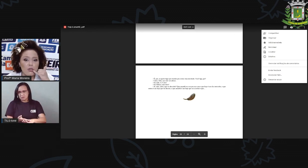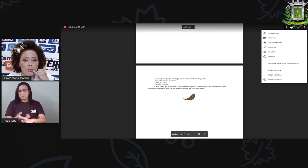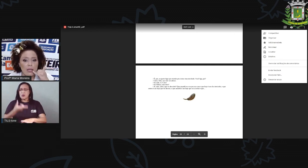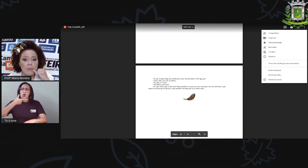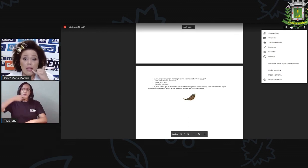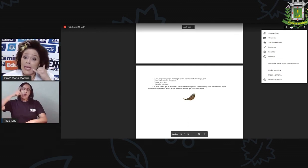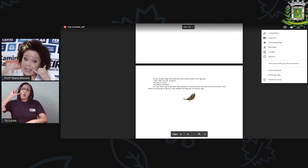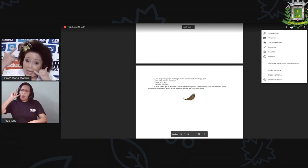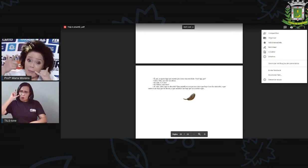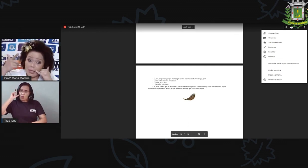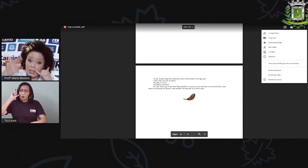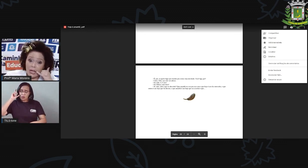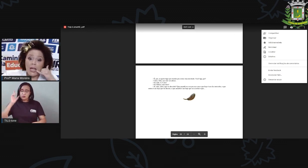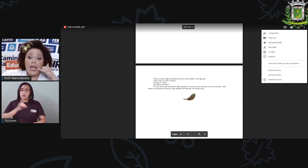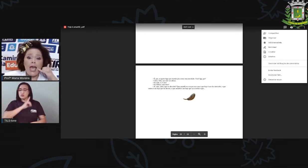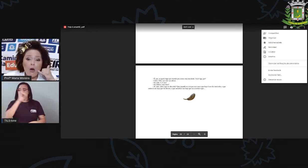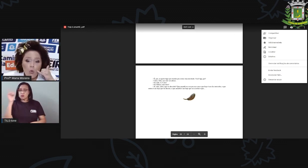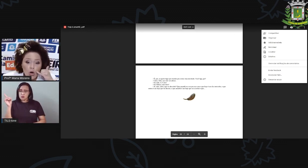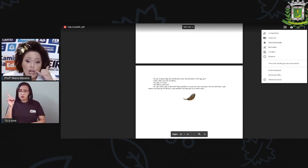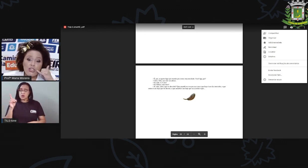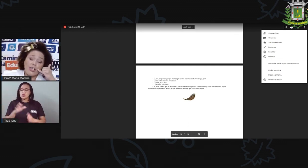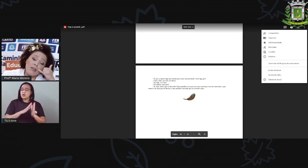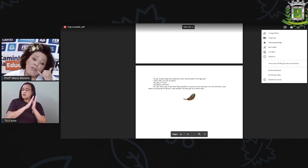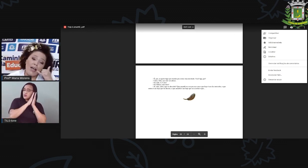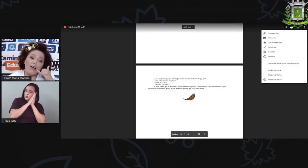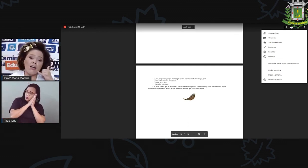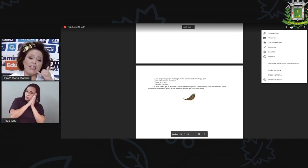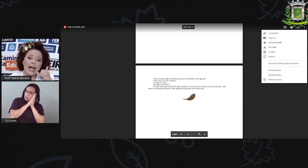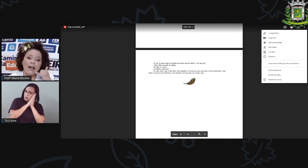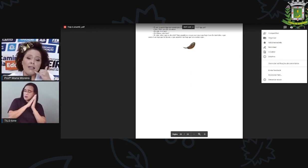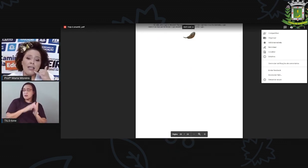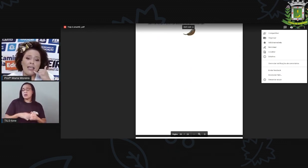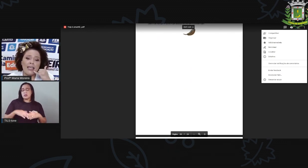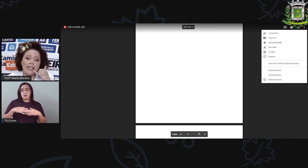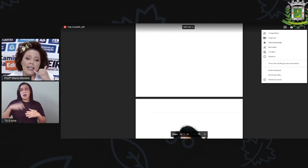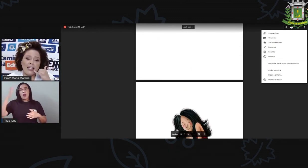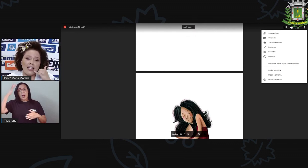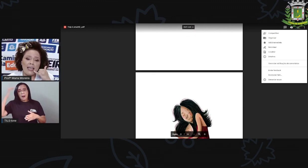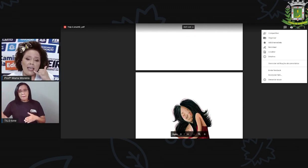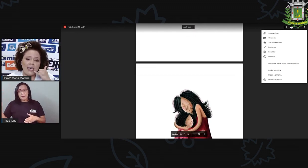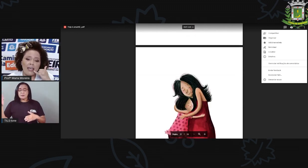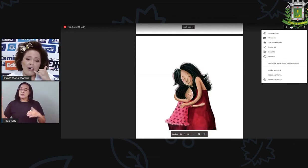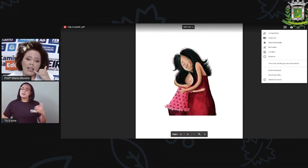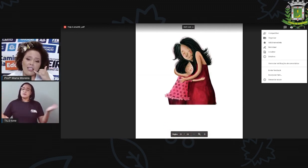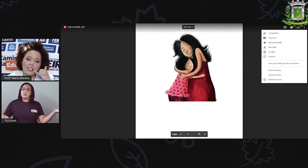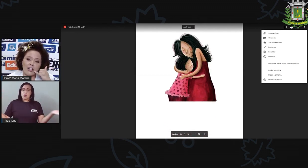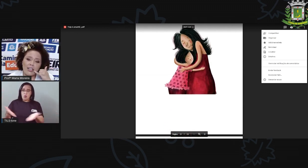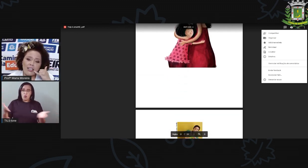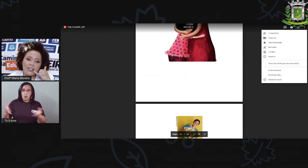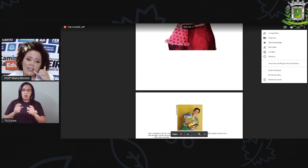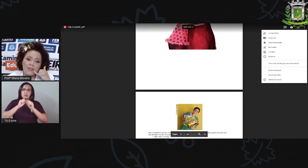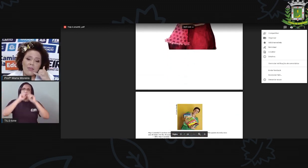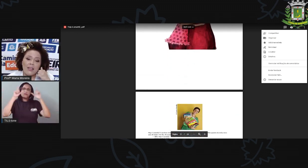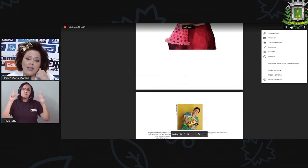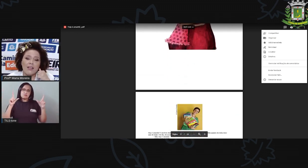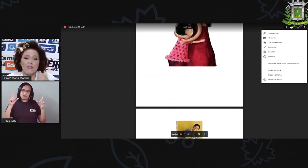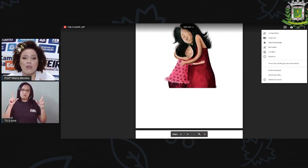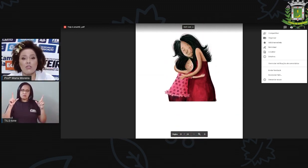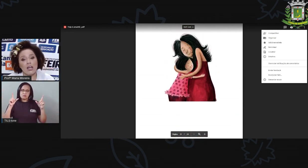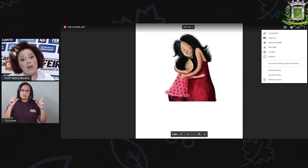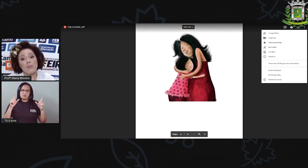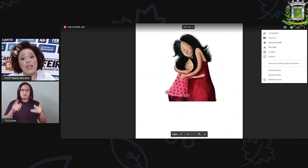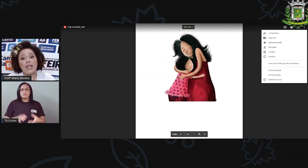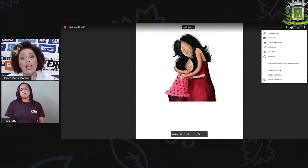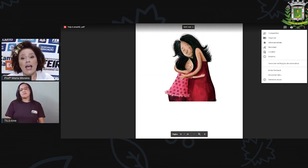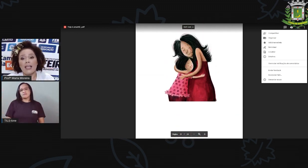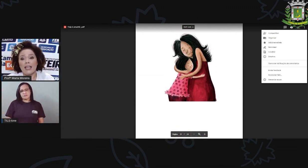Que foi dormir E que amanhã É um hoje Que vai acordar E que Olha só Viu